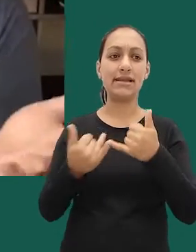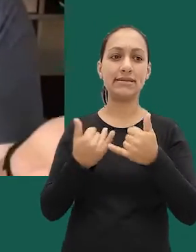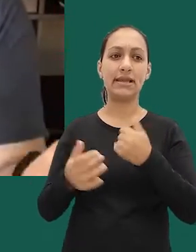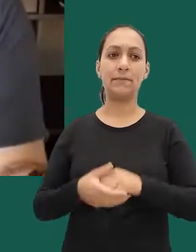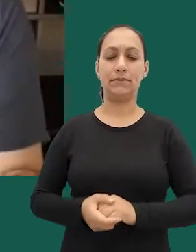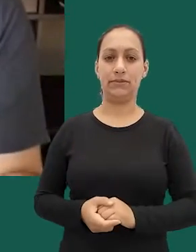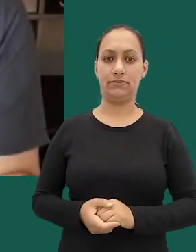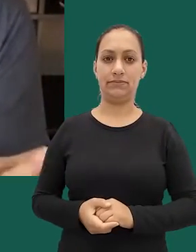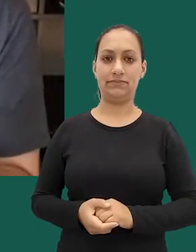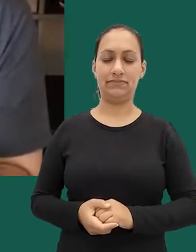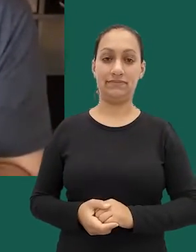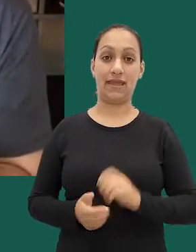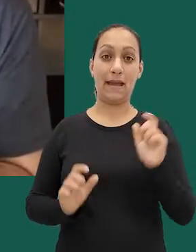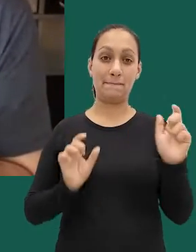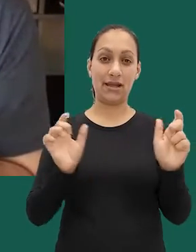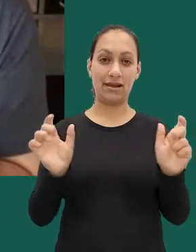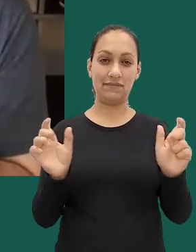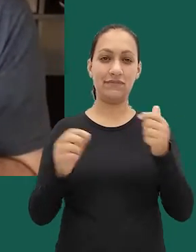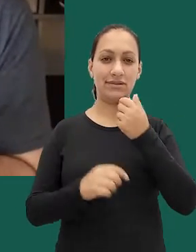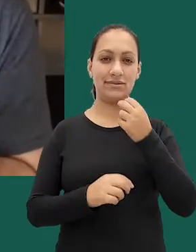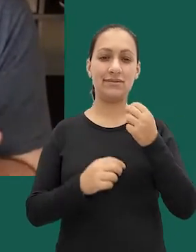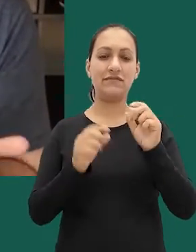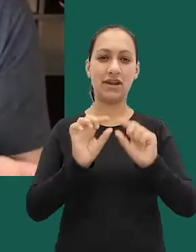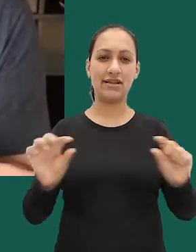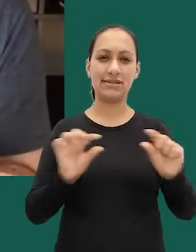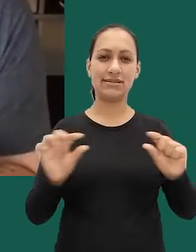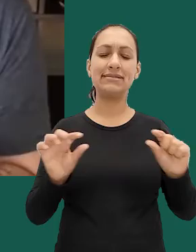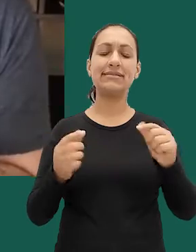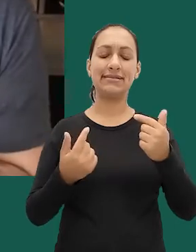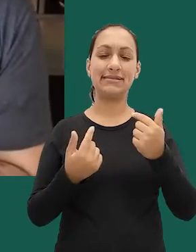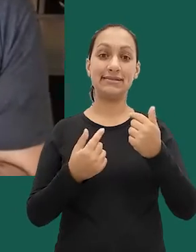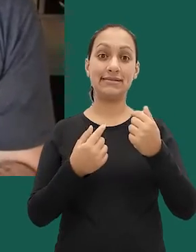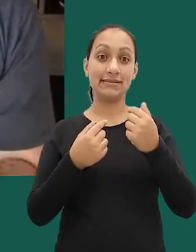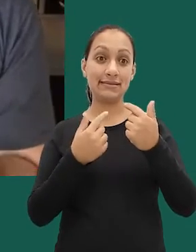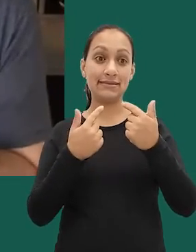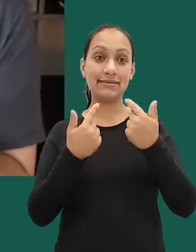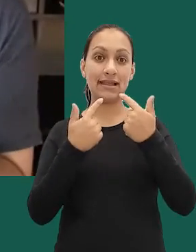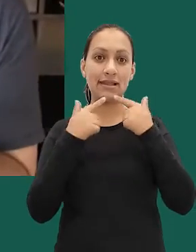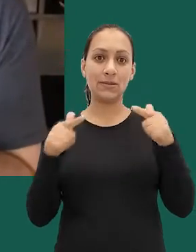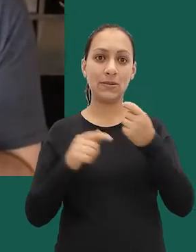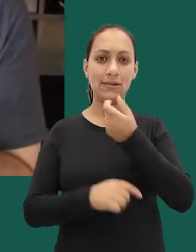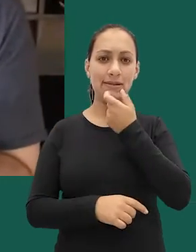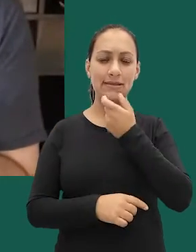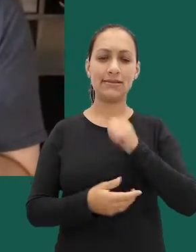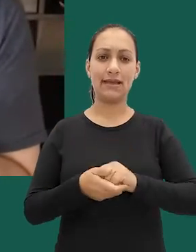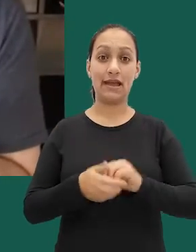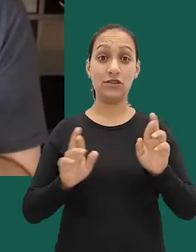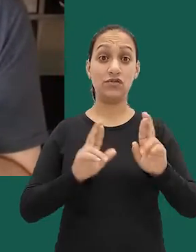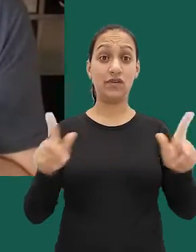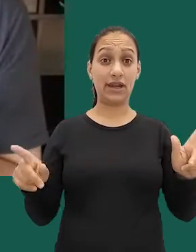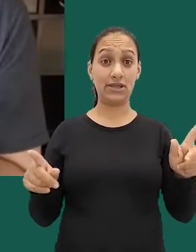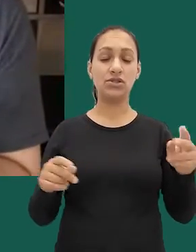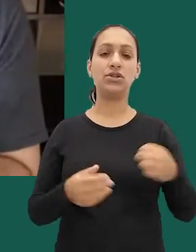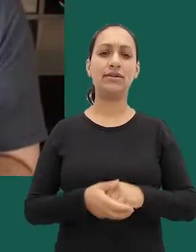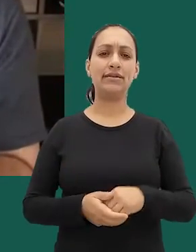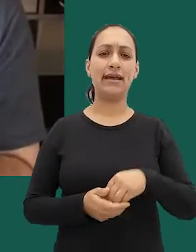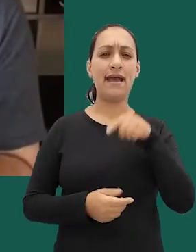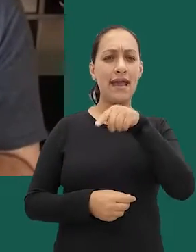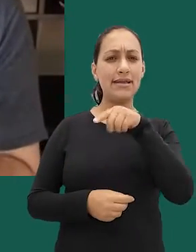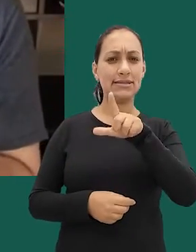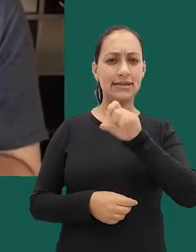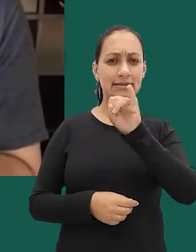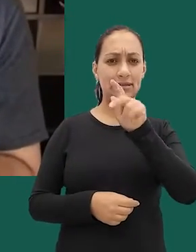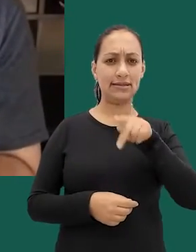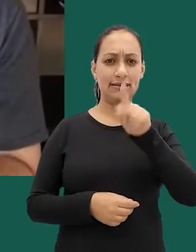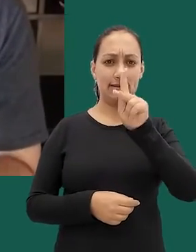X? How have you done X? É muito diferente de uma pergunta para outra. E esse link específico tem várias